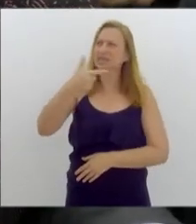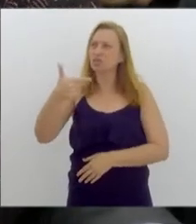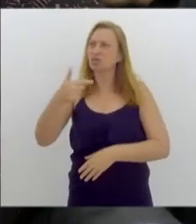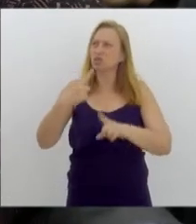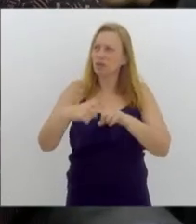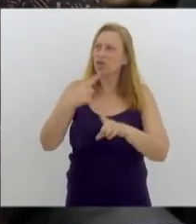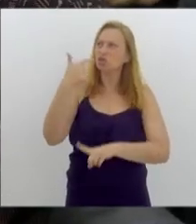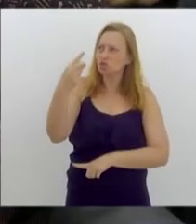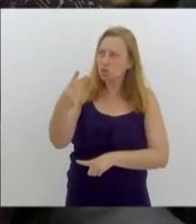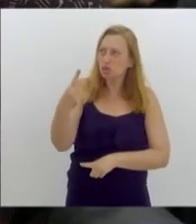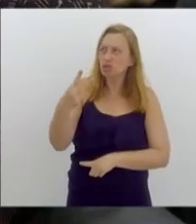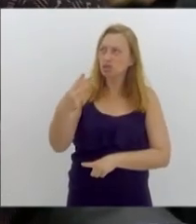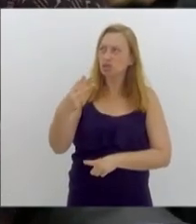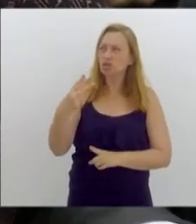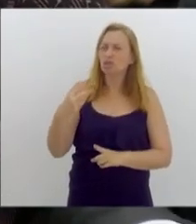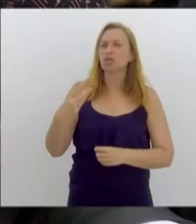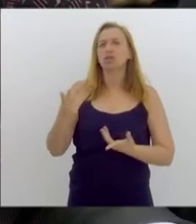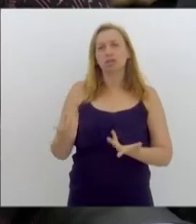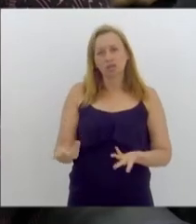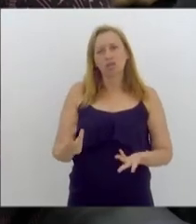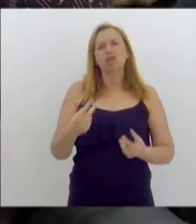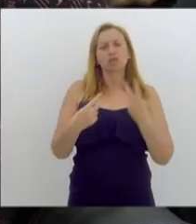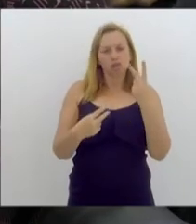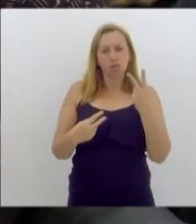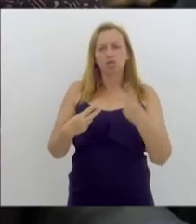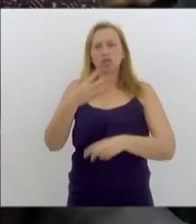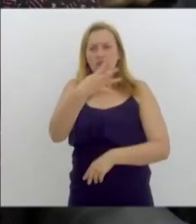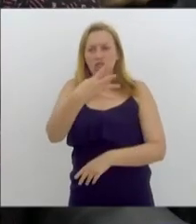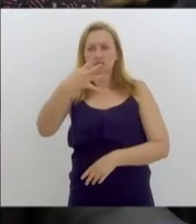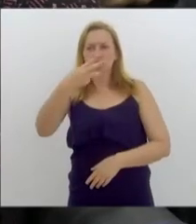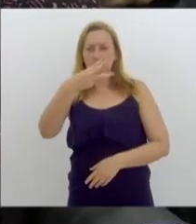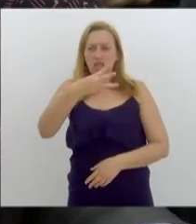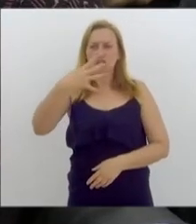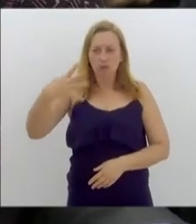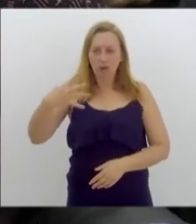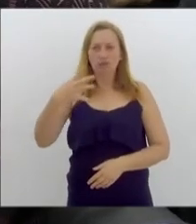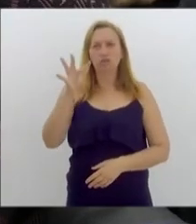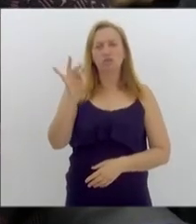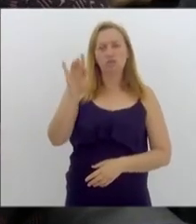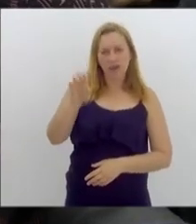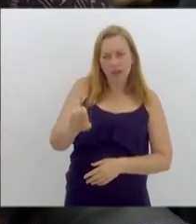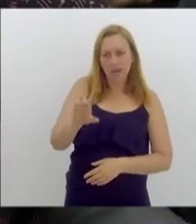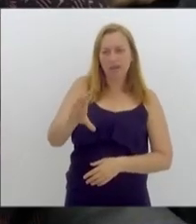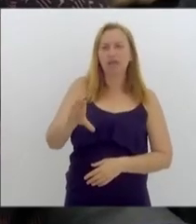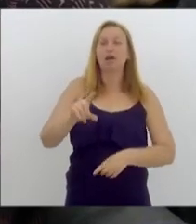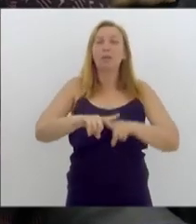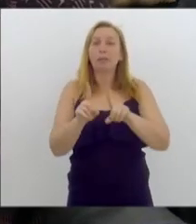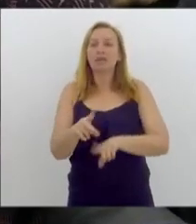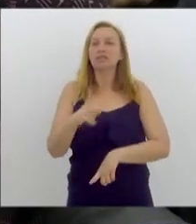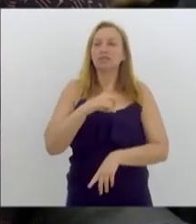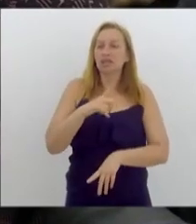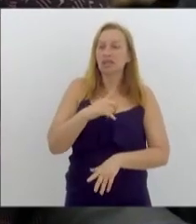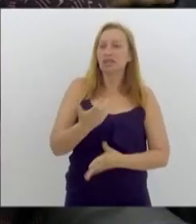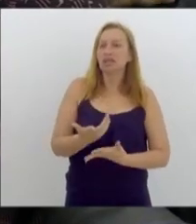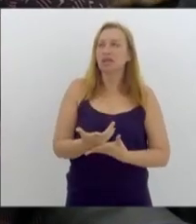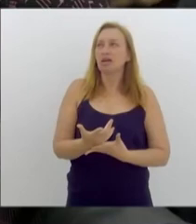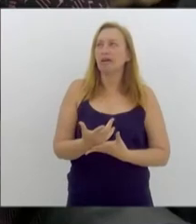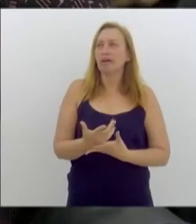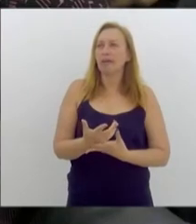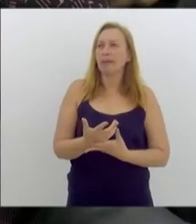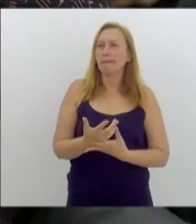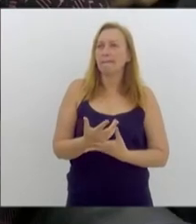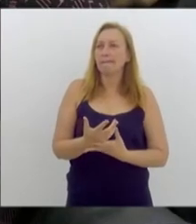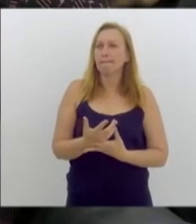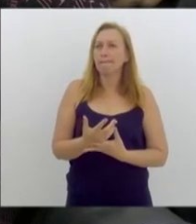2 que dois desses 34 é do fap Mas se nós teríamos condição de